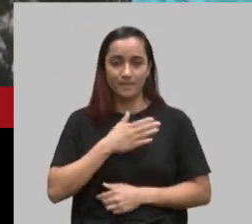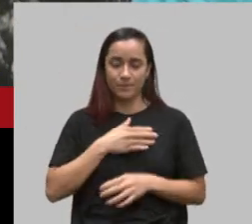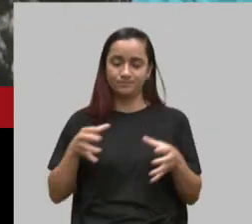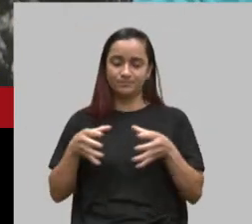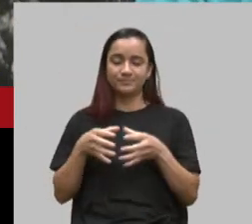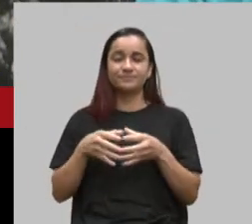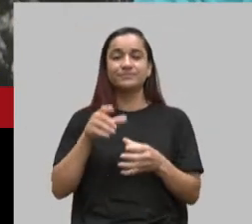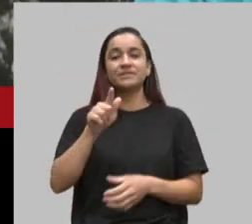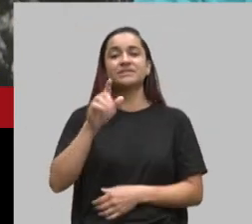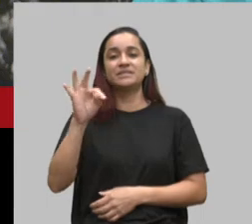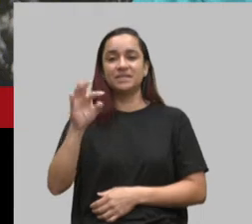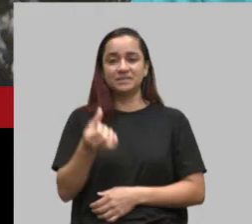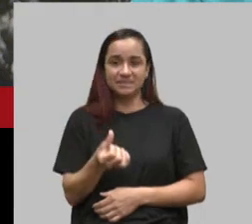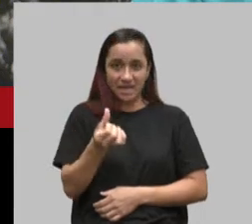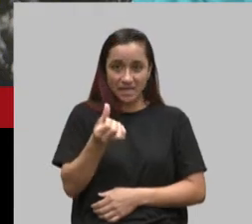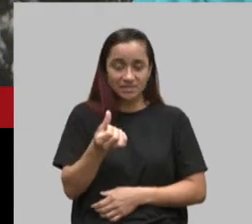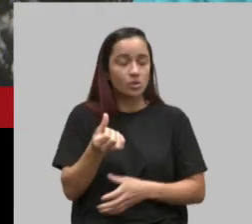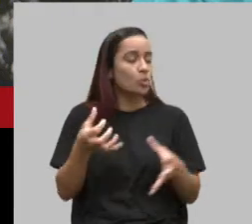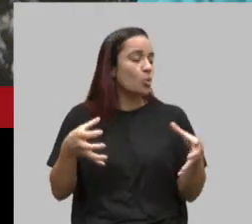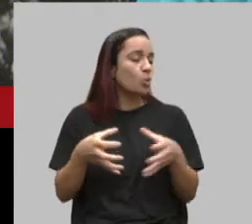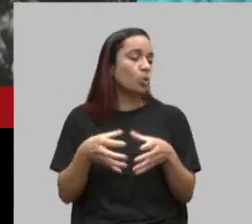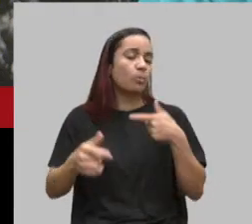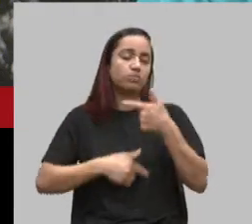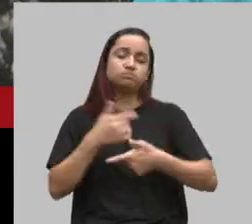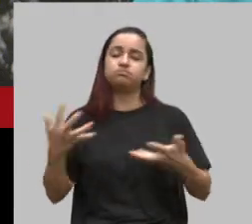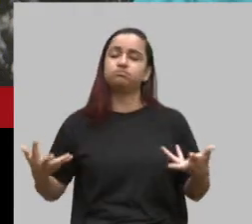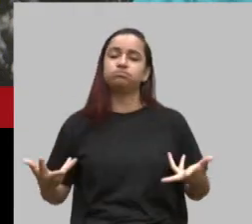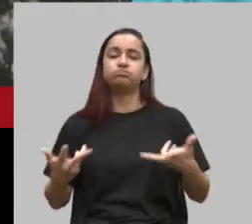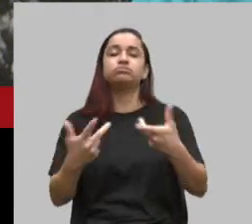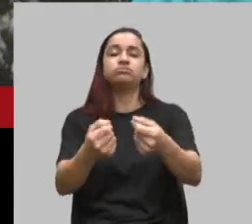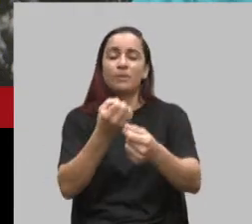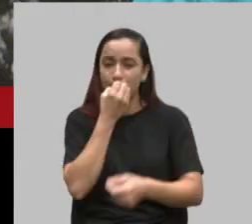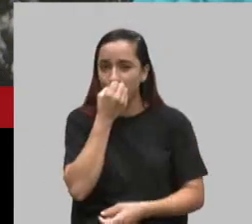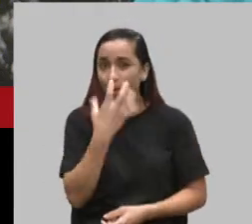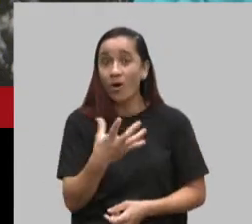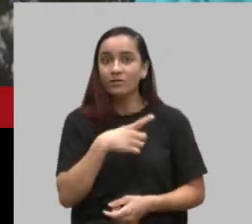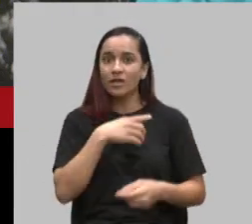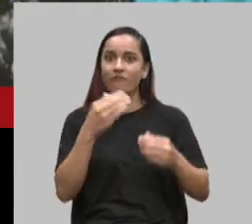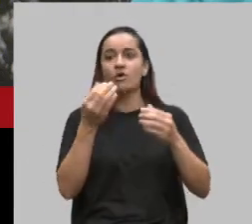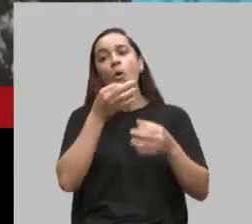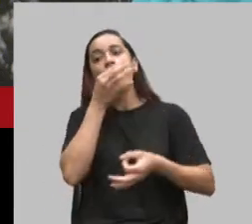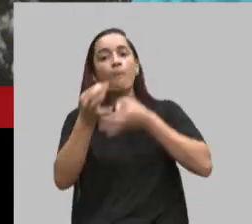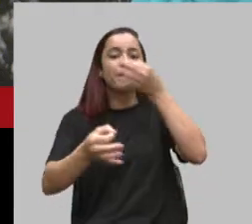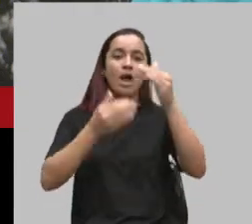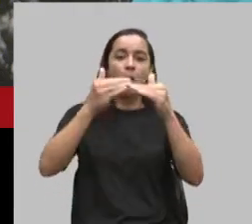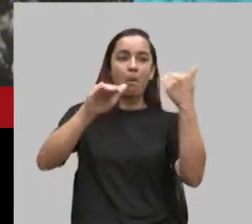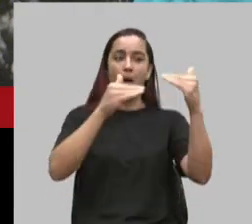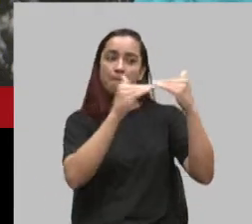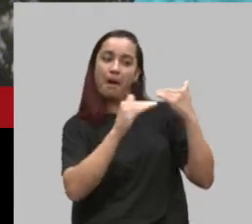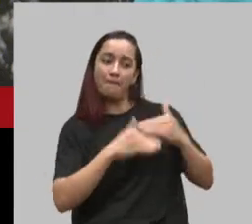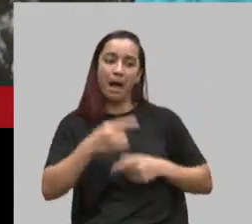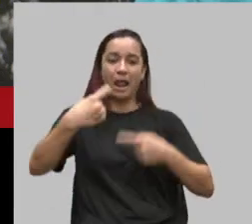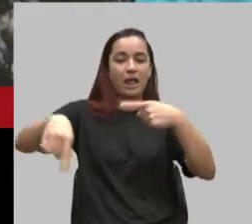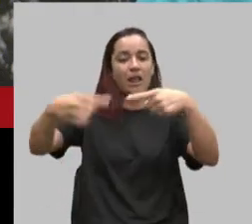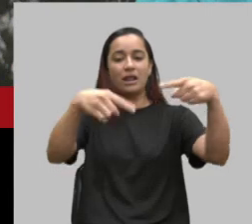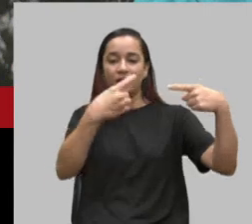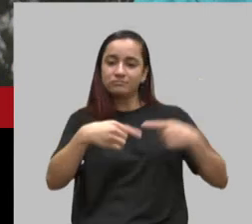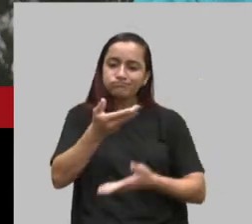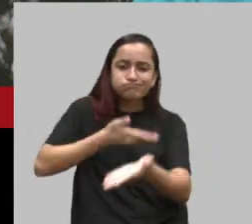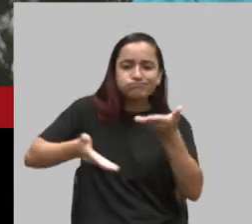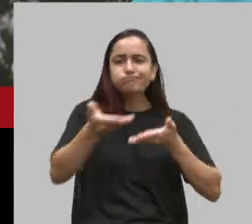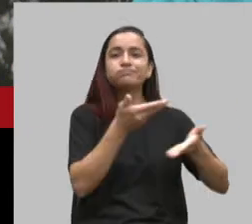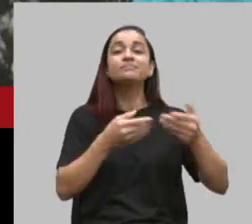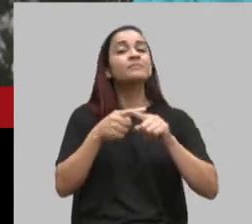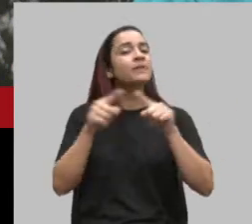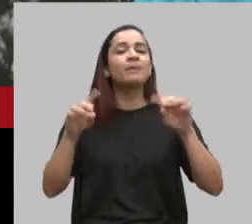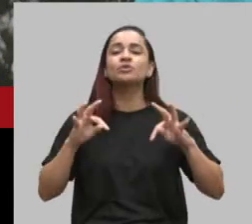um grupo de trabalho muito bom tivemos muitas divergências de opiniões muitas discussões muitos debates mas tudo ocorreu